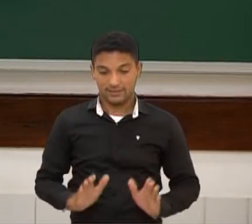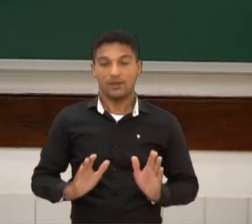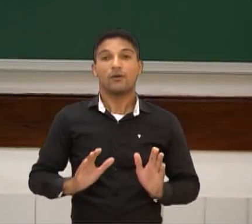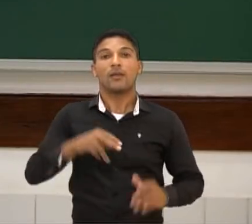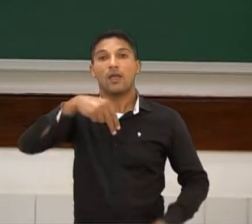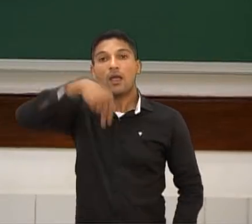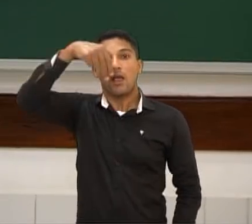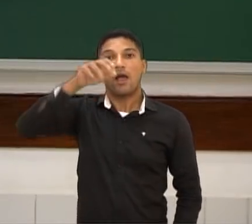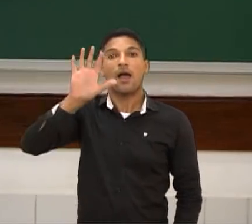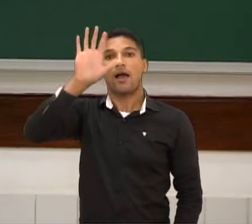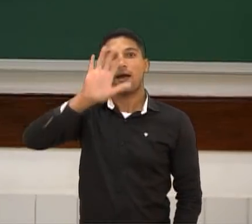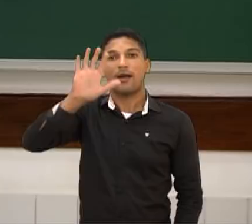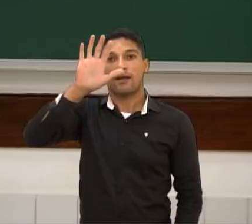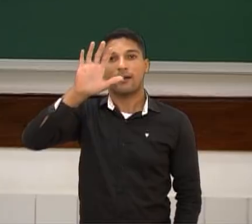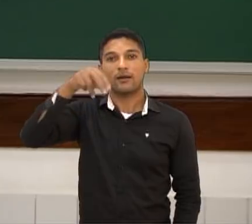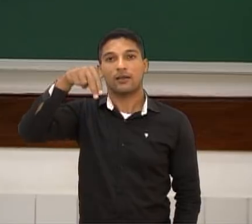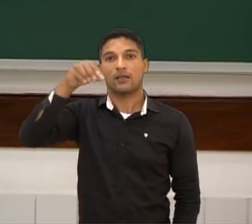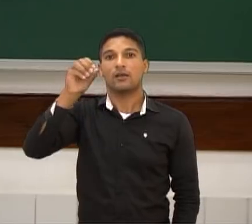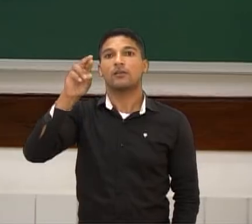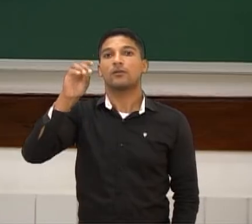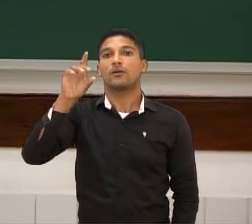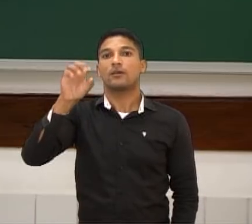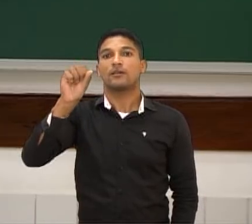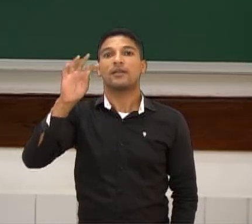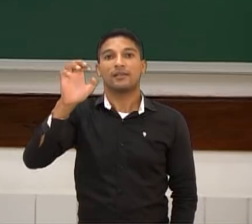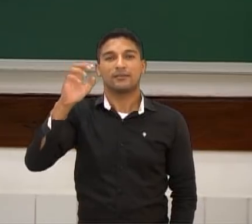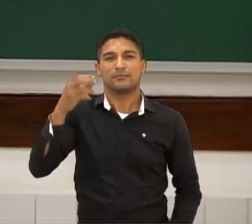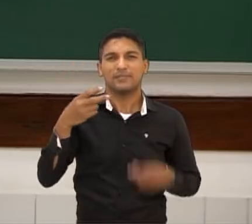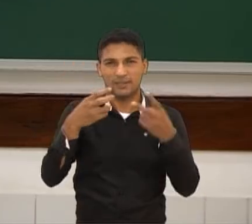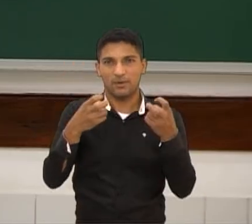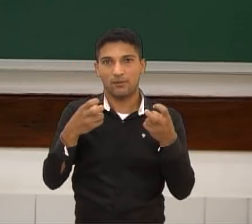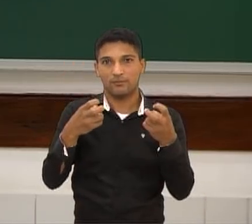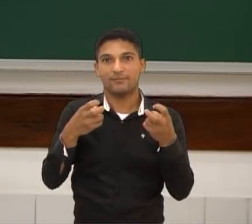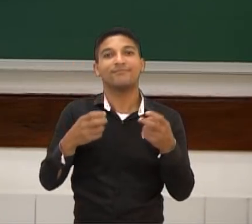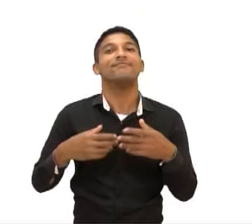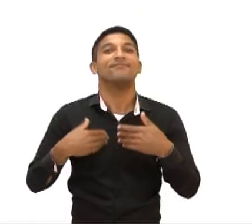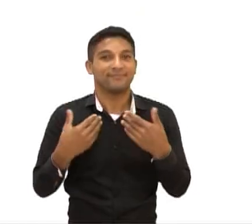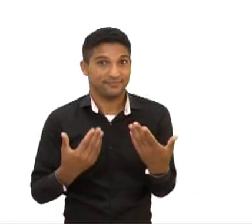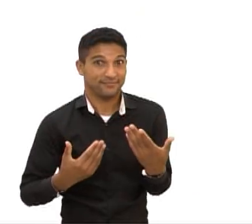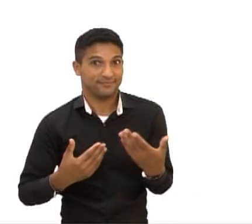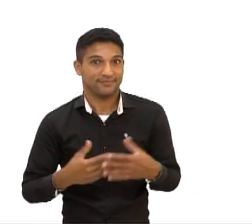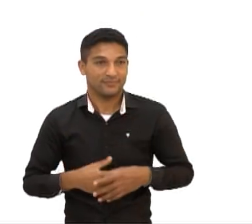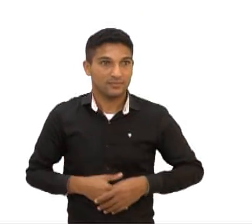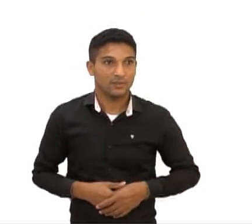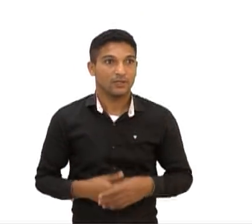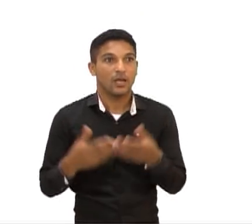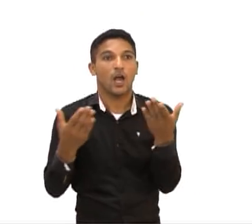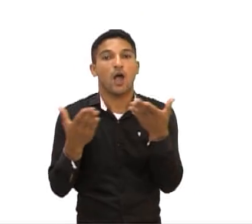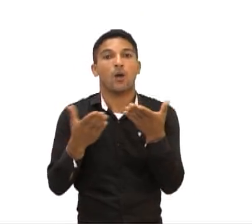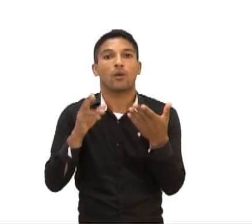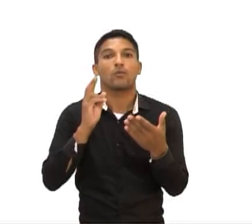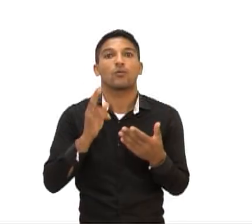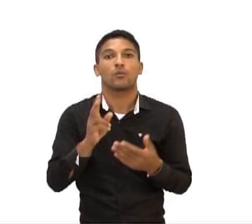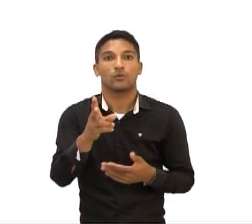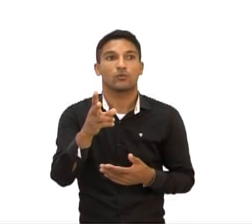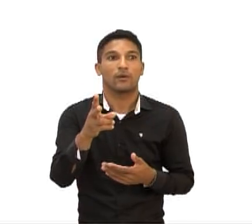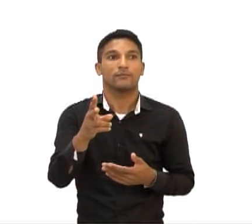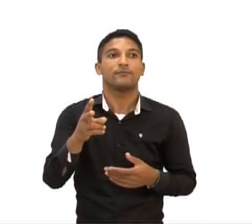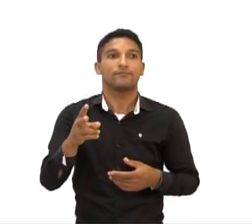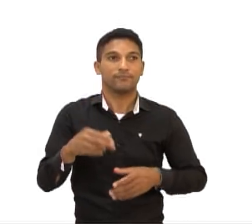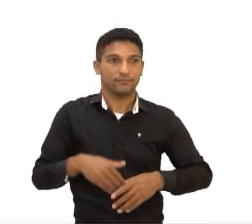Fica um pouco mais simples, certo? Então, vamos continuar aqui. Ó. A professora deixou nos slides para depois, se quiserem acompanhar,